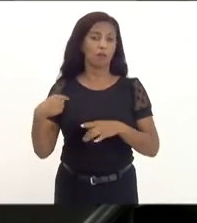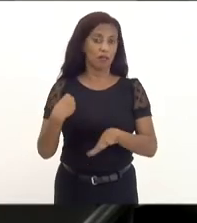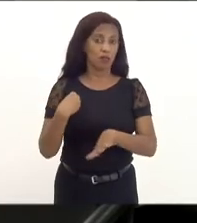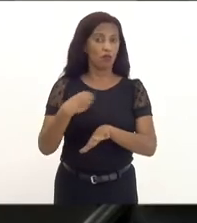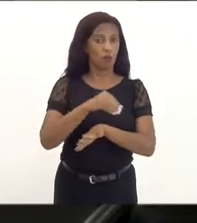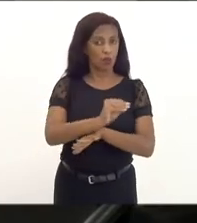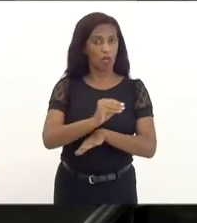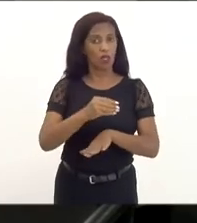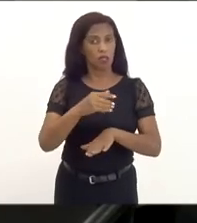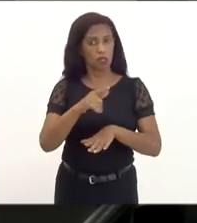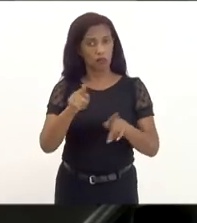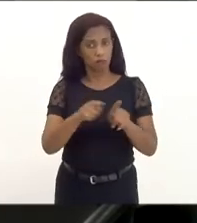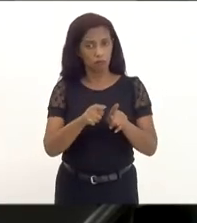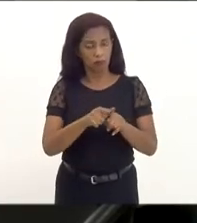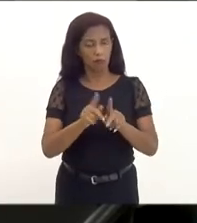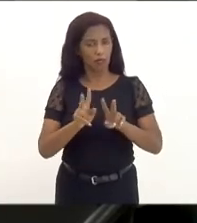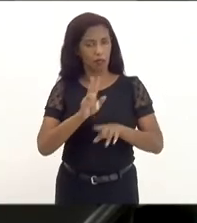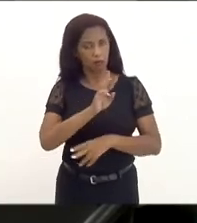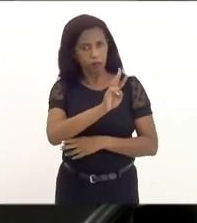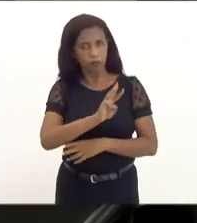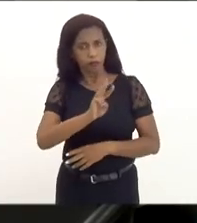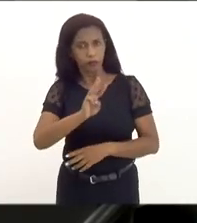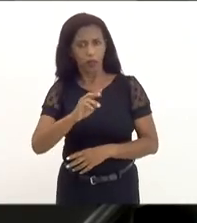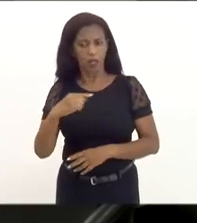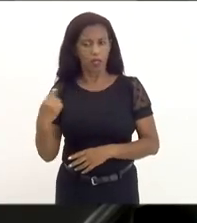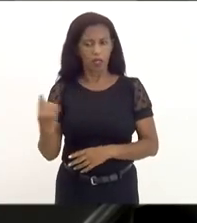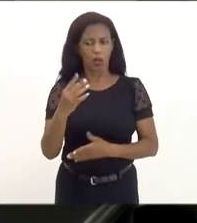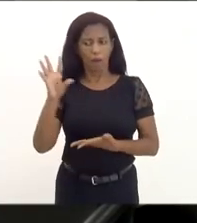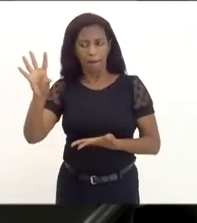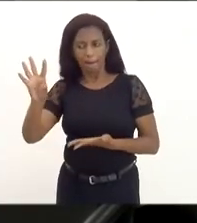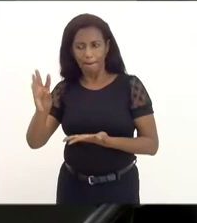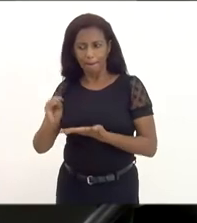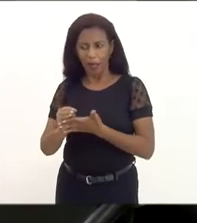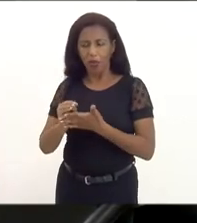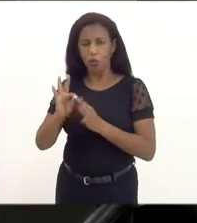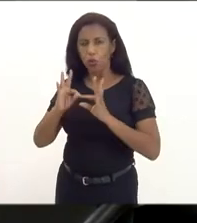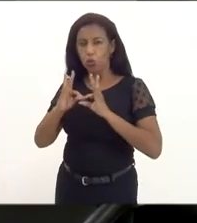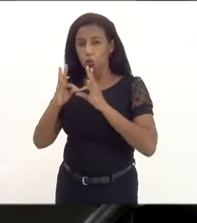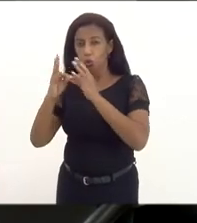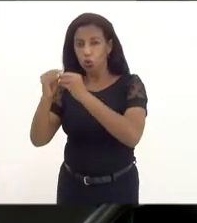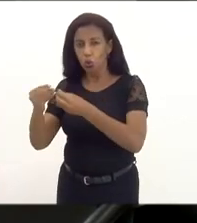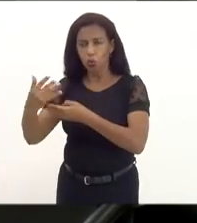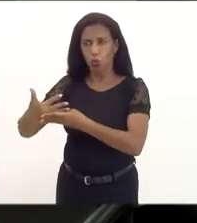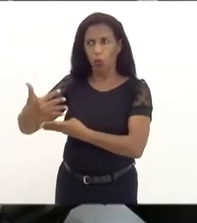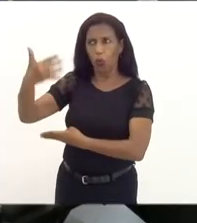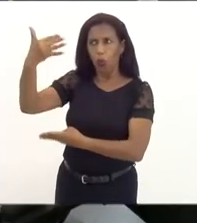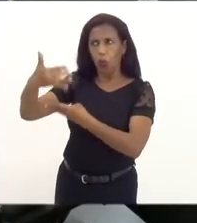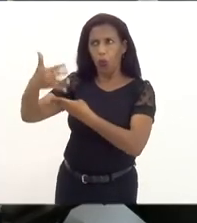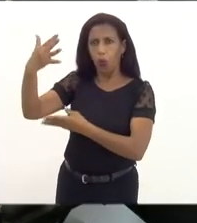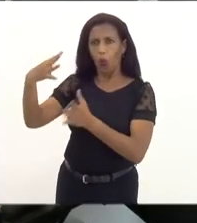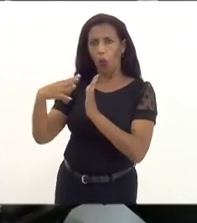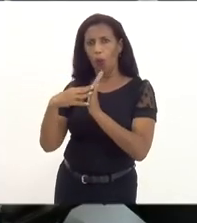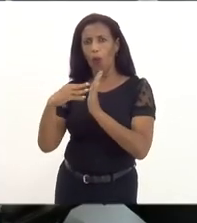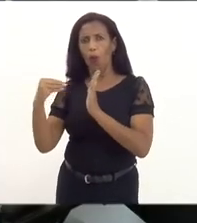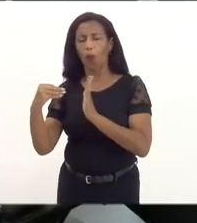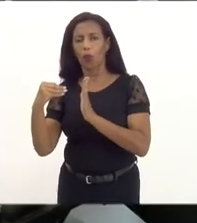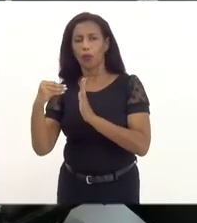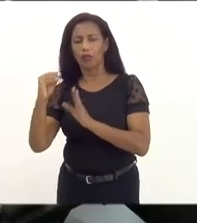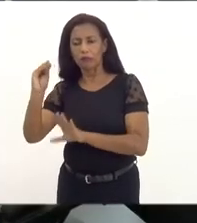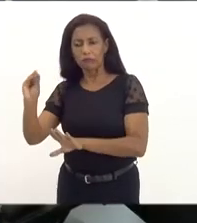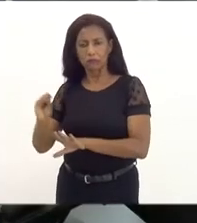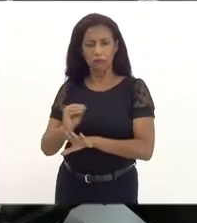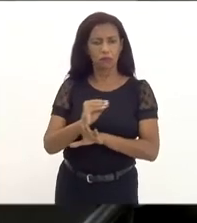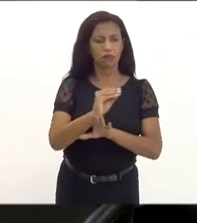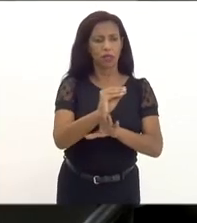um botão específico no site Entre nós vamos pegar essa apresentação como modelo e